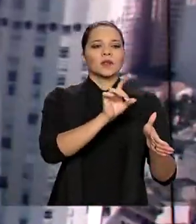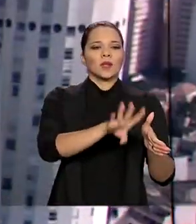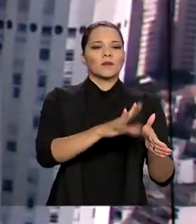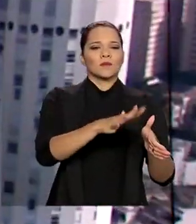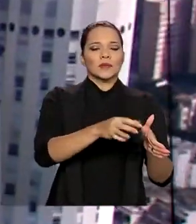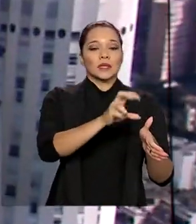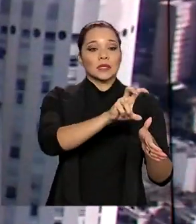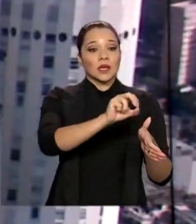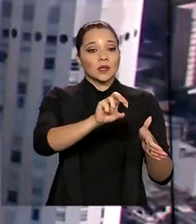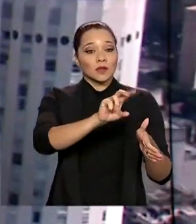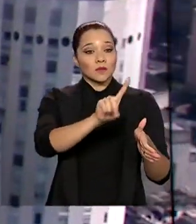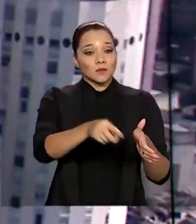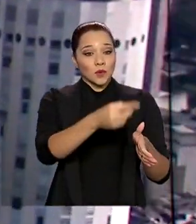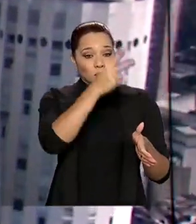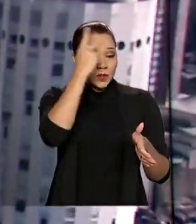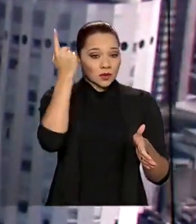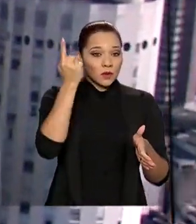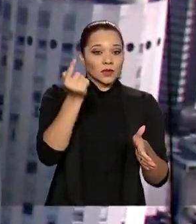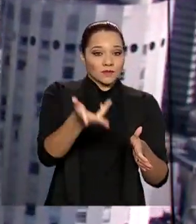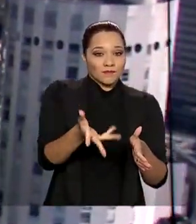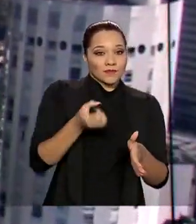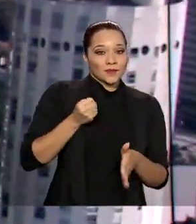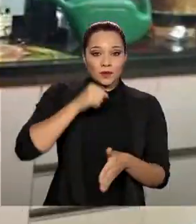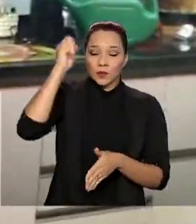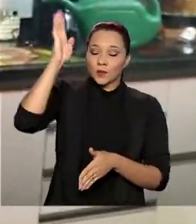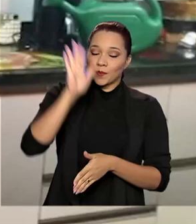de 500 mil beneficiários de todo o país.